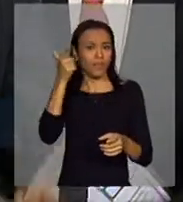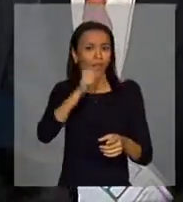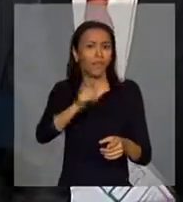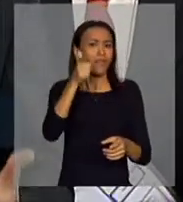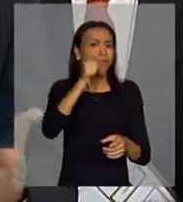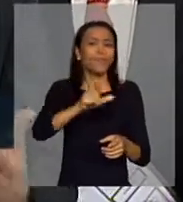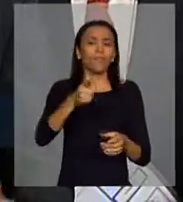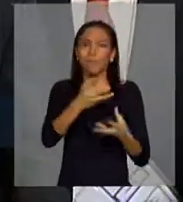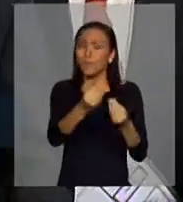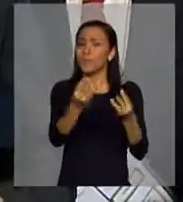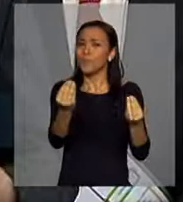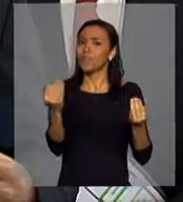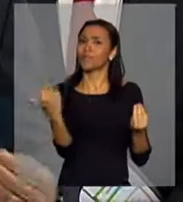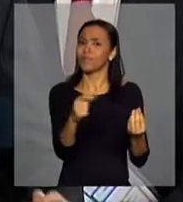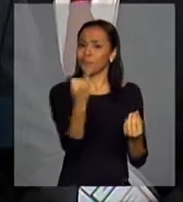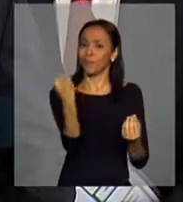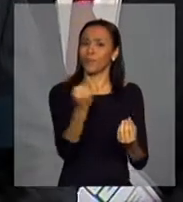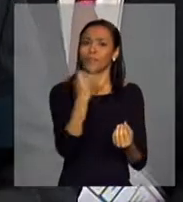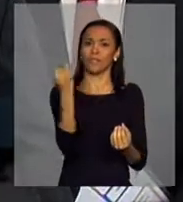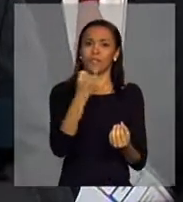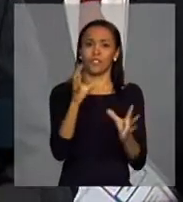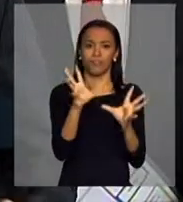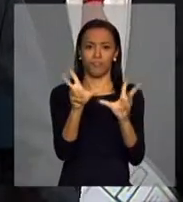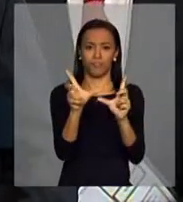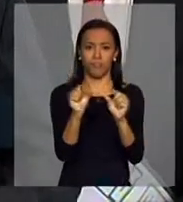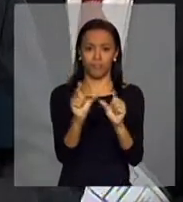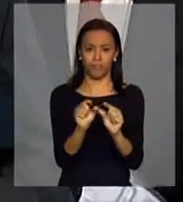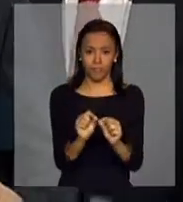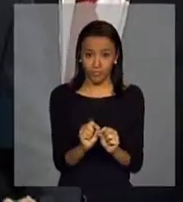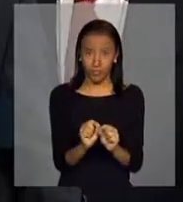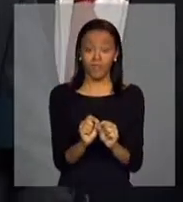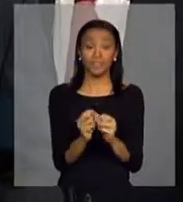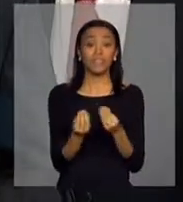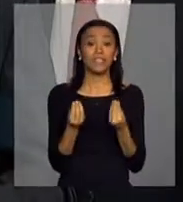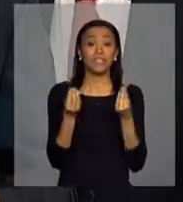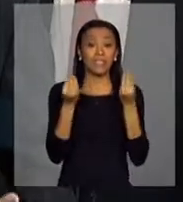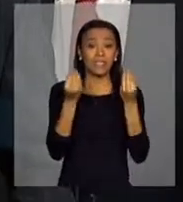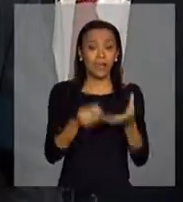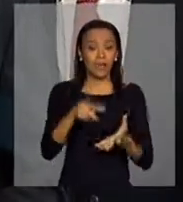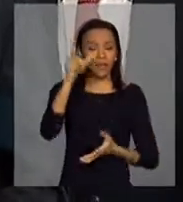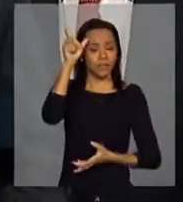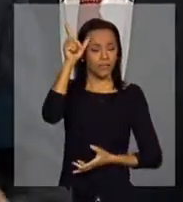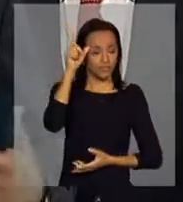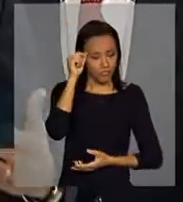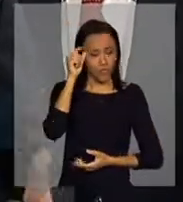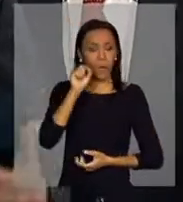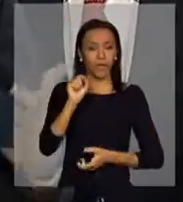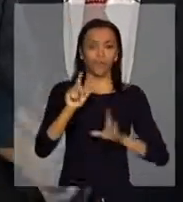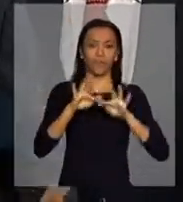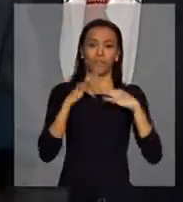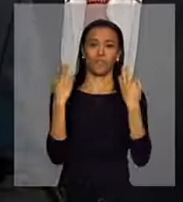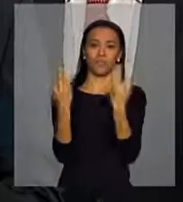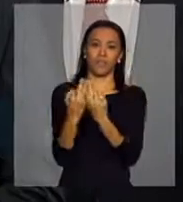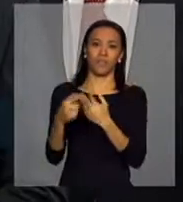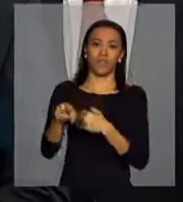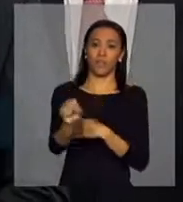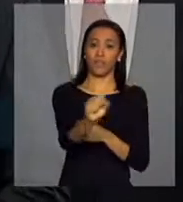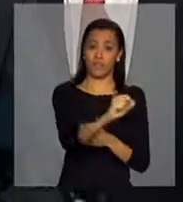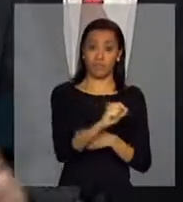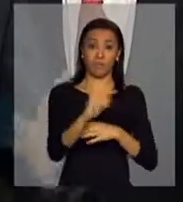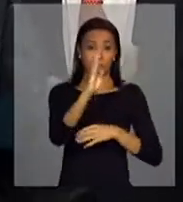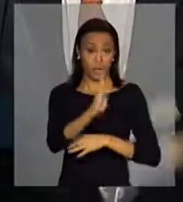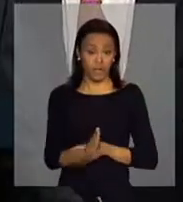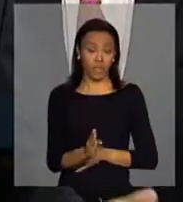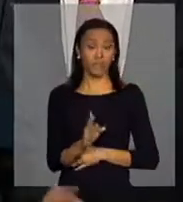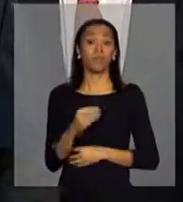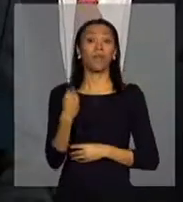sendo feitos no sentido de simplificar e dar tranquilidade às famílias brasileiras para a preservação do emprego doméstico